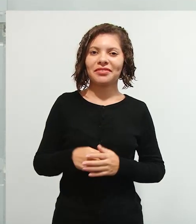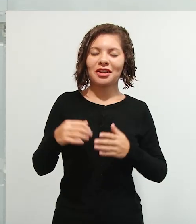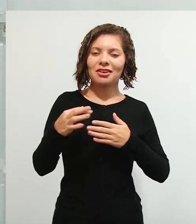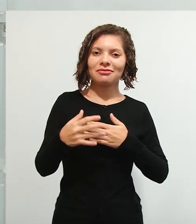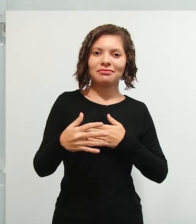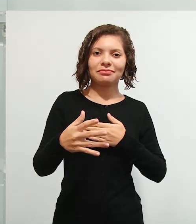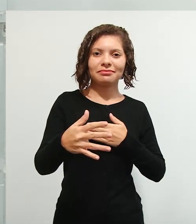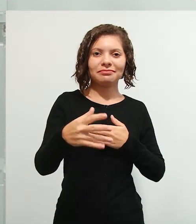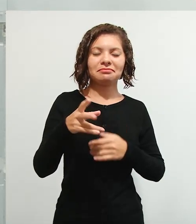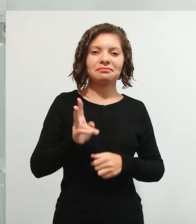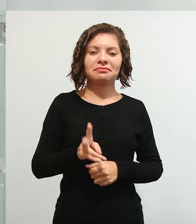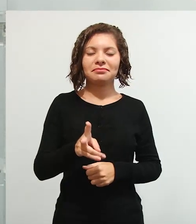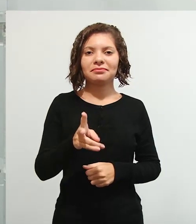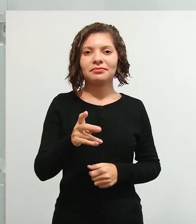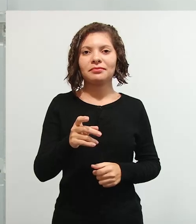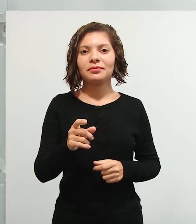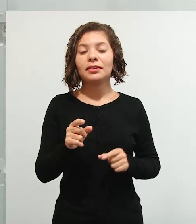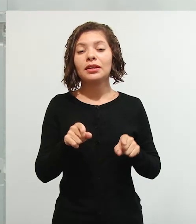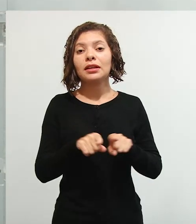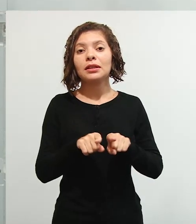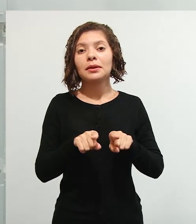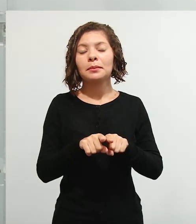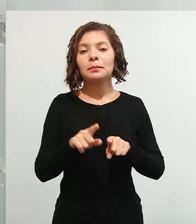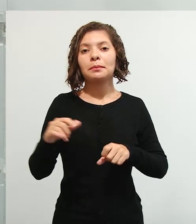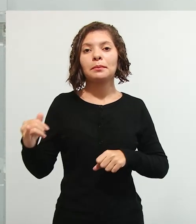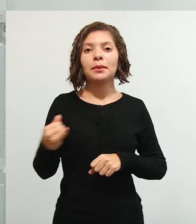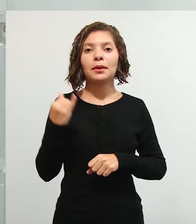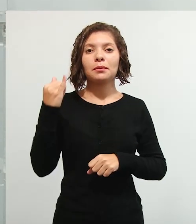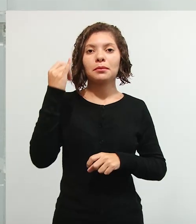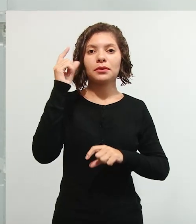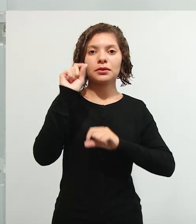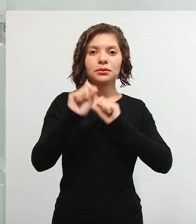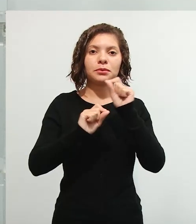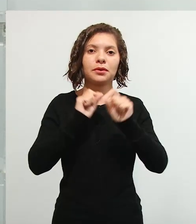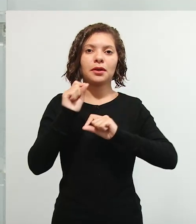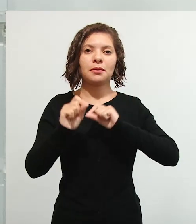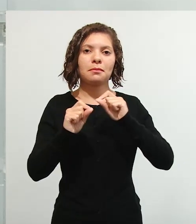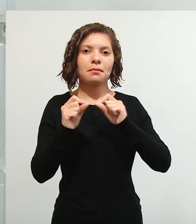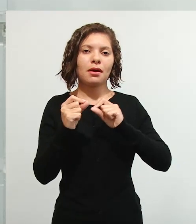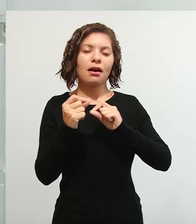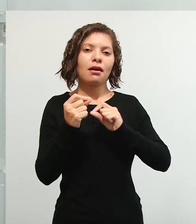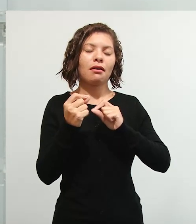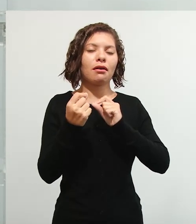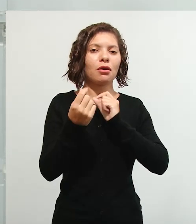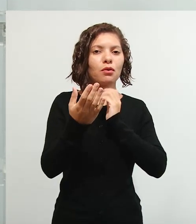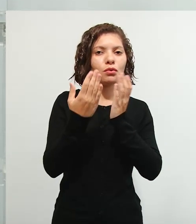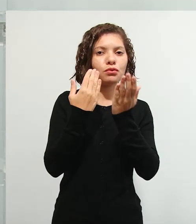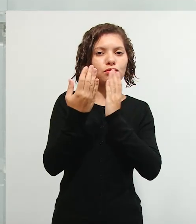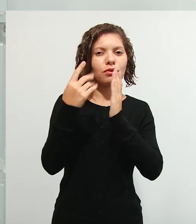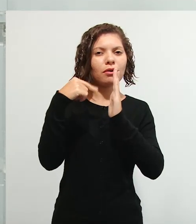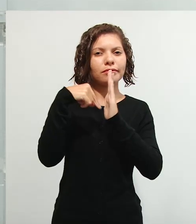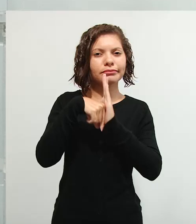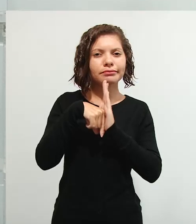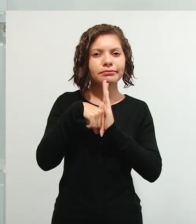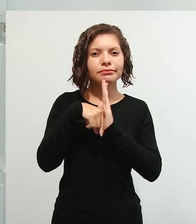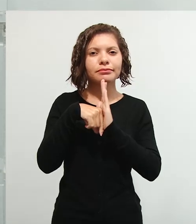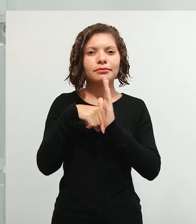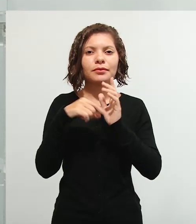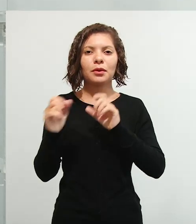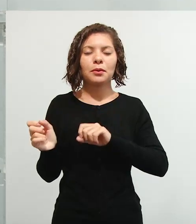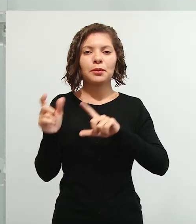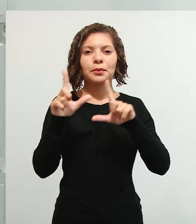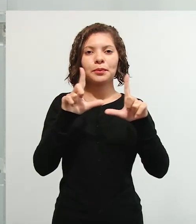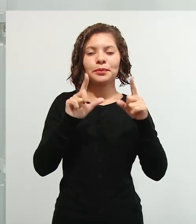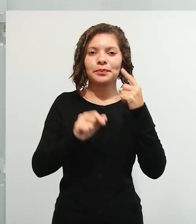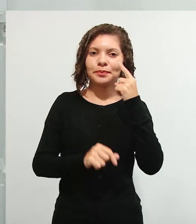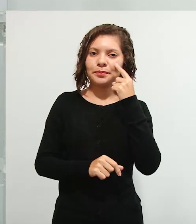seguindo bem. Outros elementos são importantes para que a gente comece esse debate e o aprofunde, está